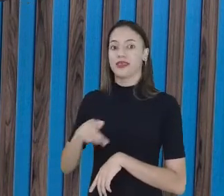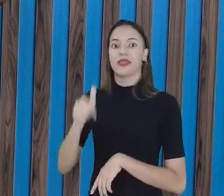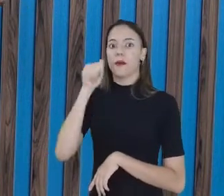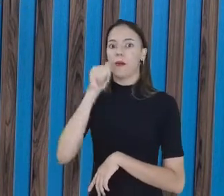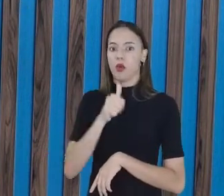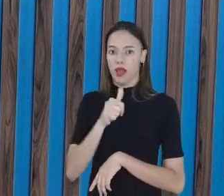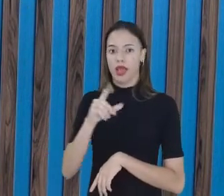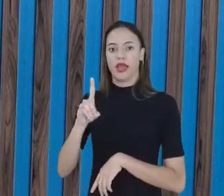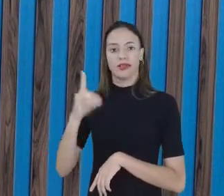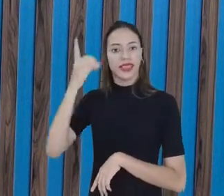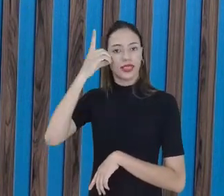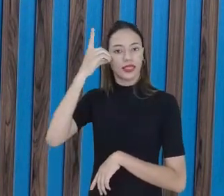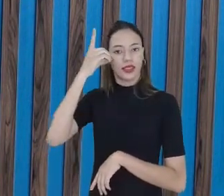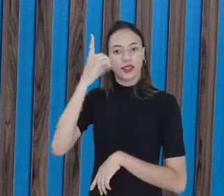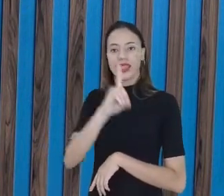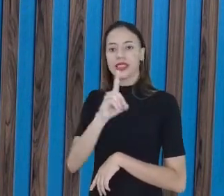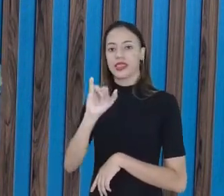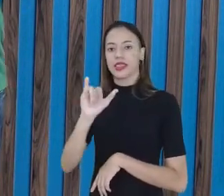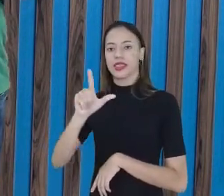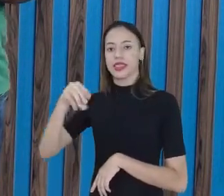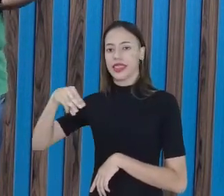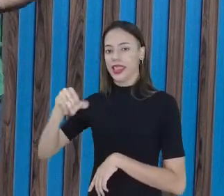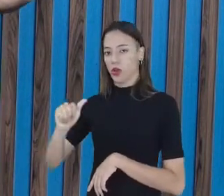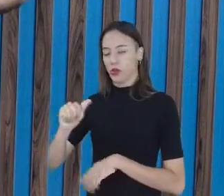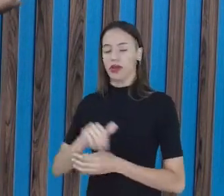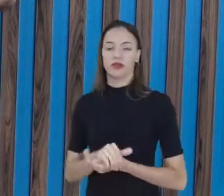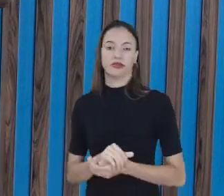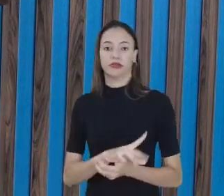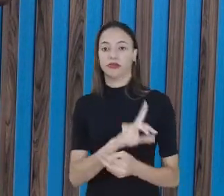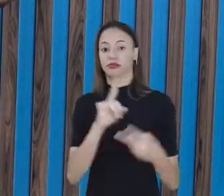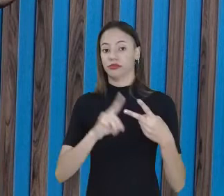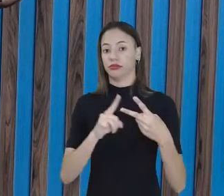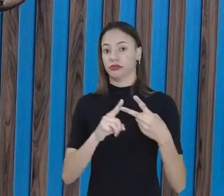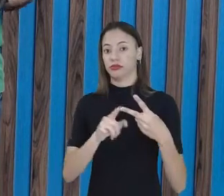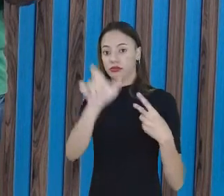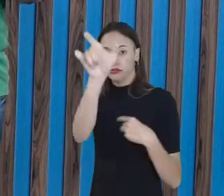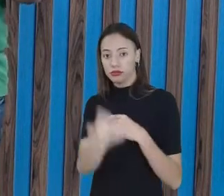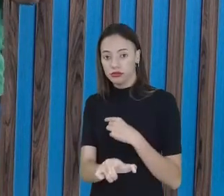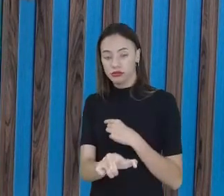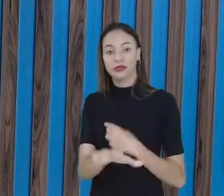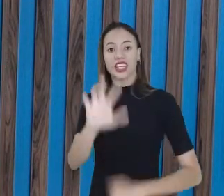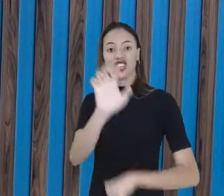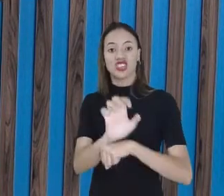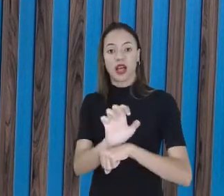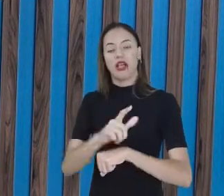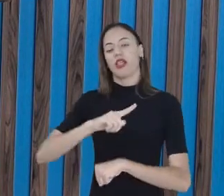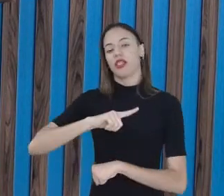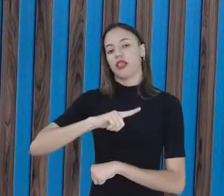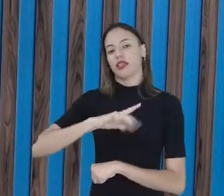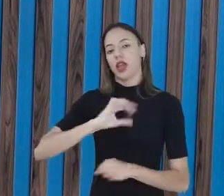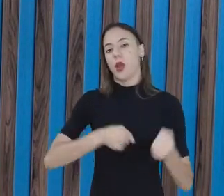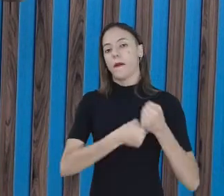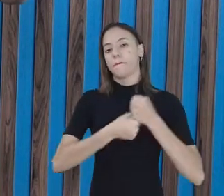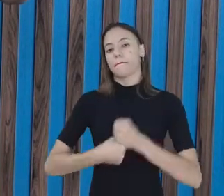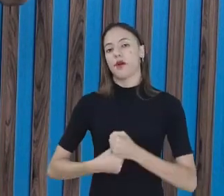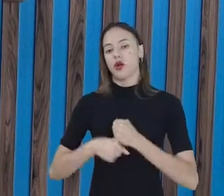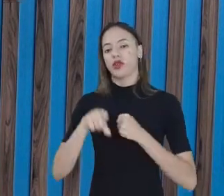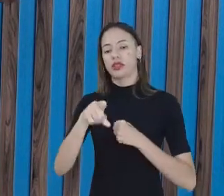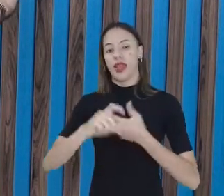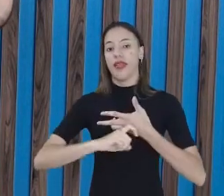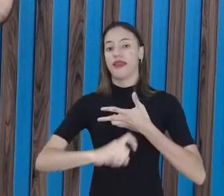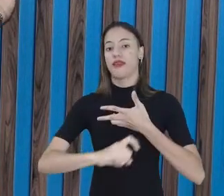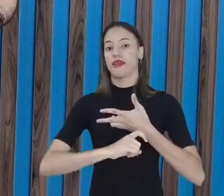no caso a Dilma Rousseff. No Estado, a gente pode ter o poder, a gente tem o poder